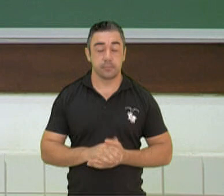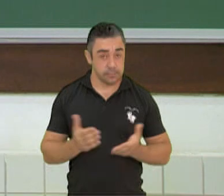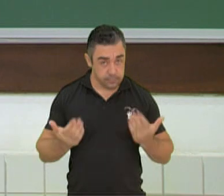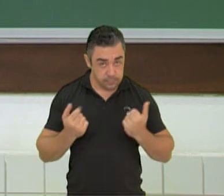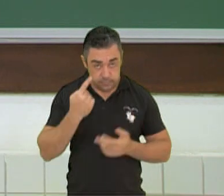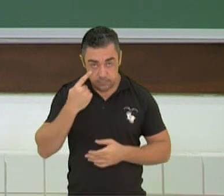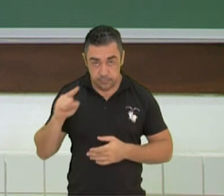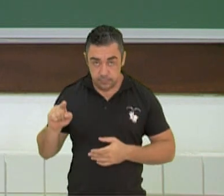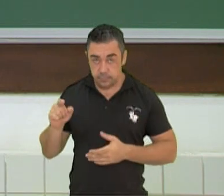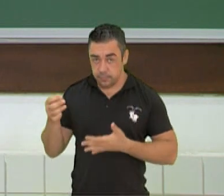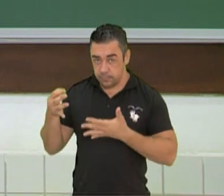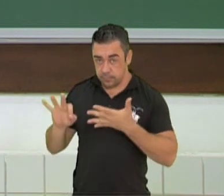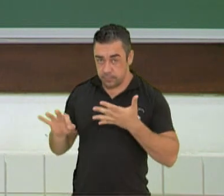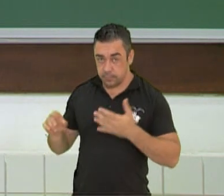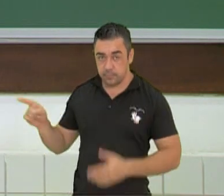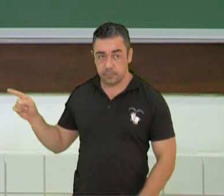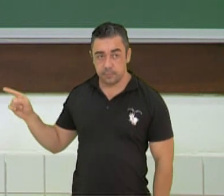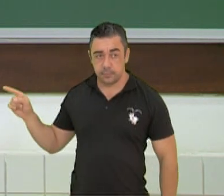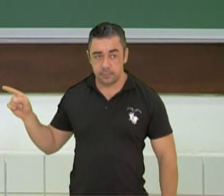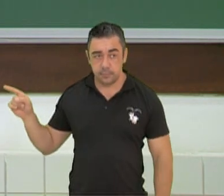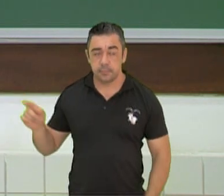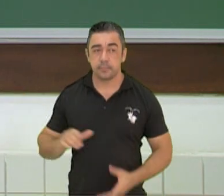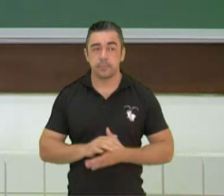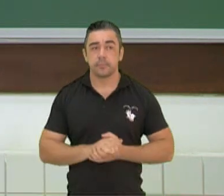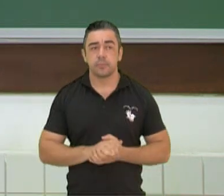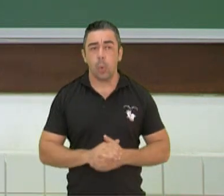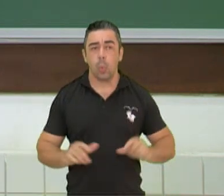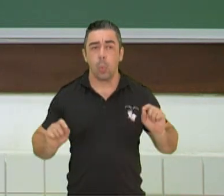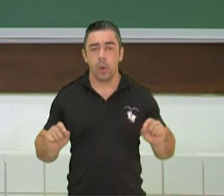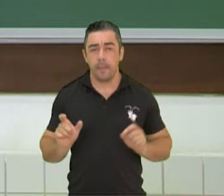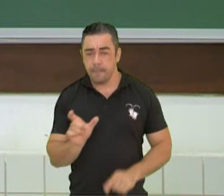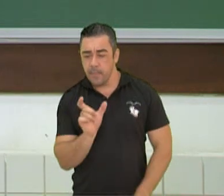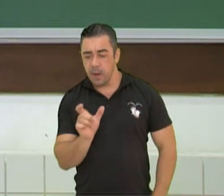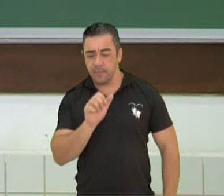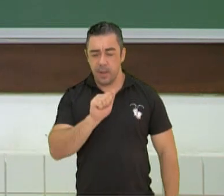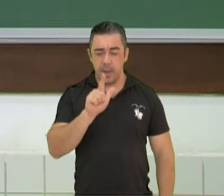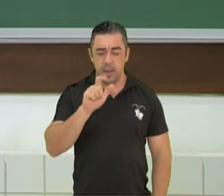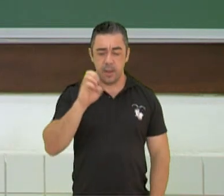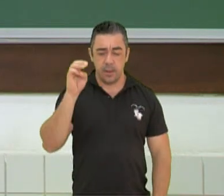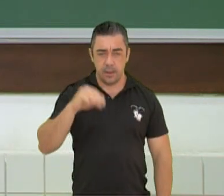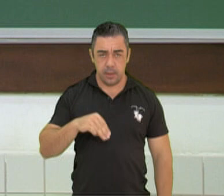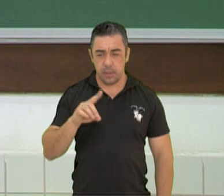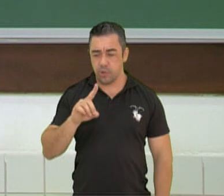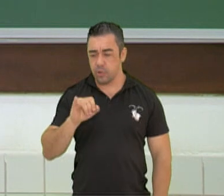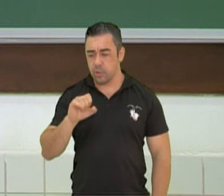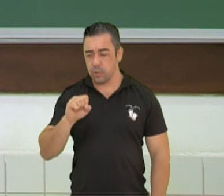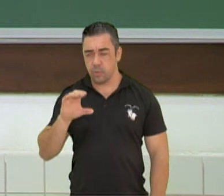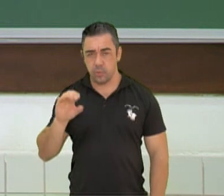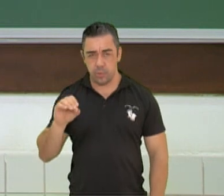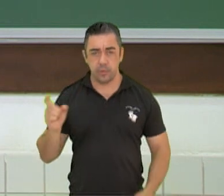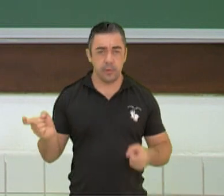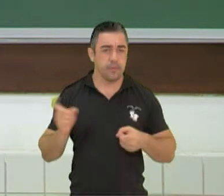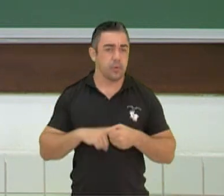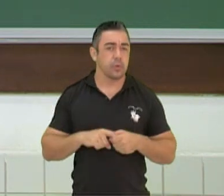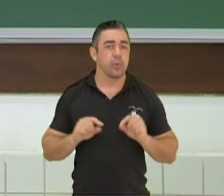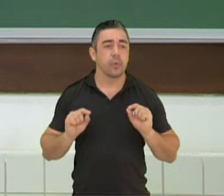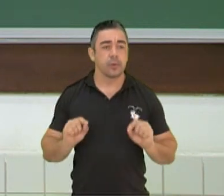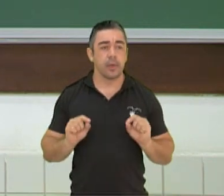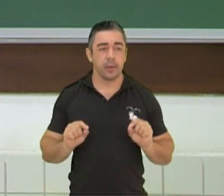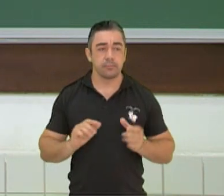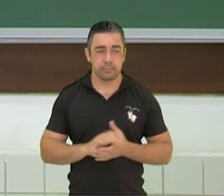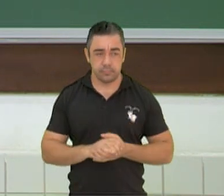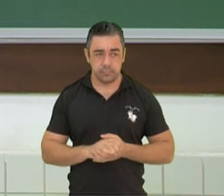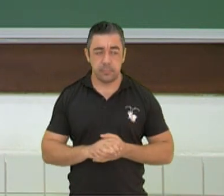Vamos lá, pessoal, vamos verificar ali? Então lá, o que a expressão destacada no trecho acima está retomando, que é o além